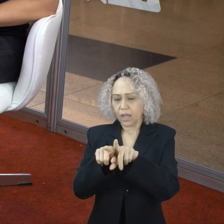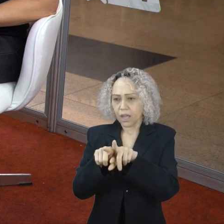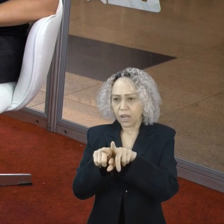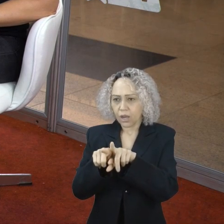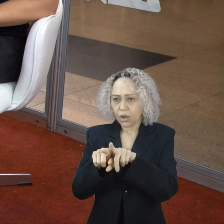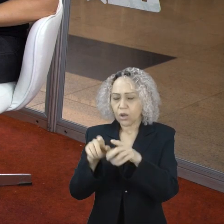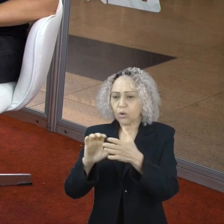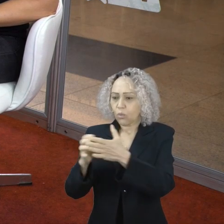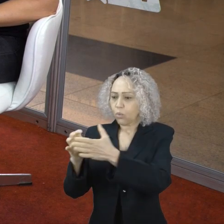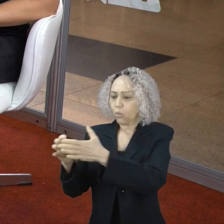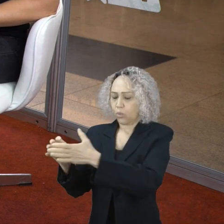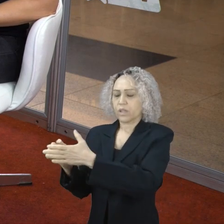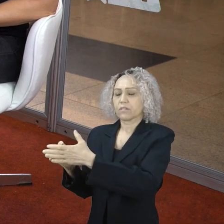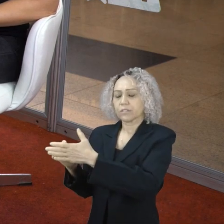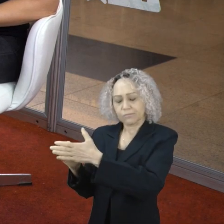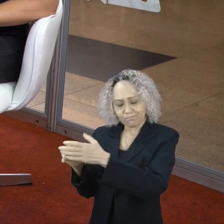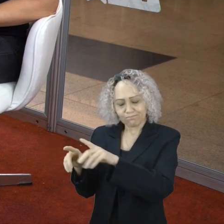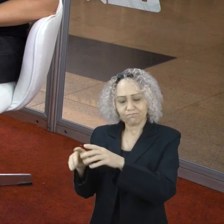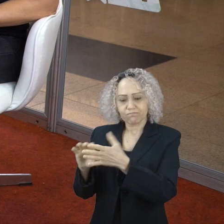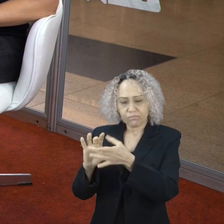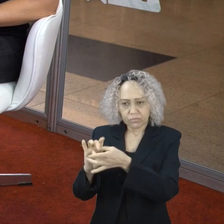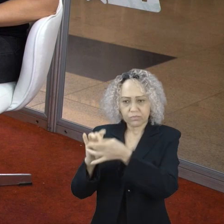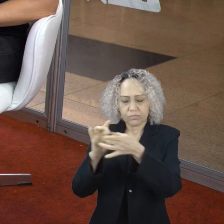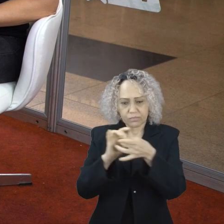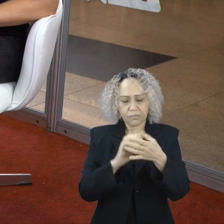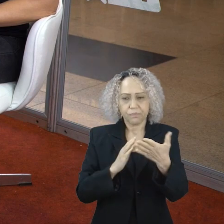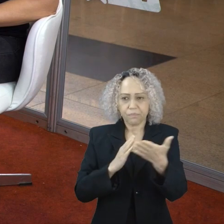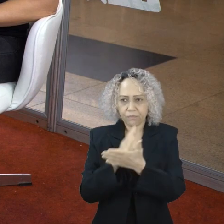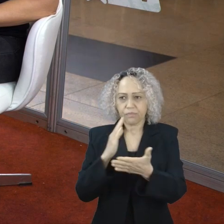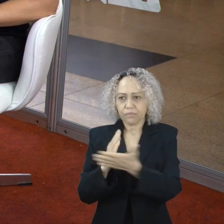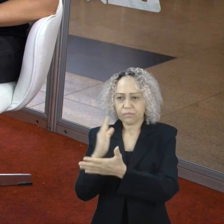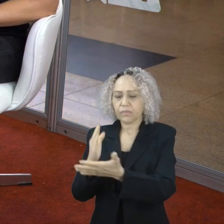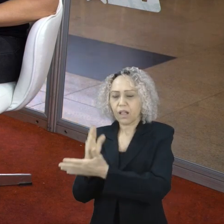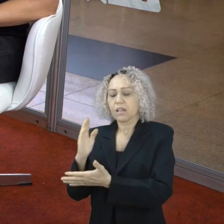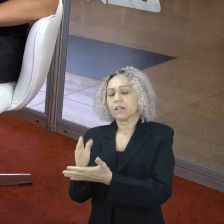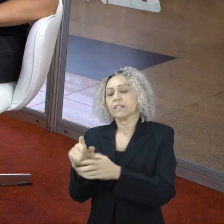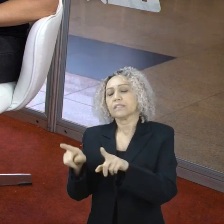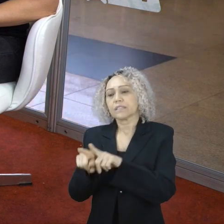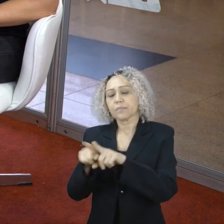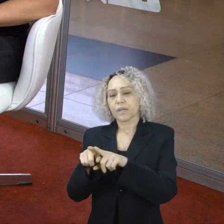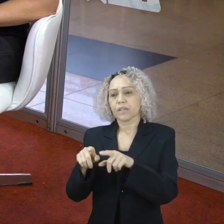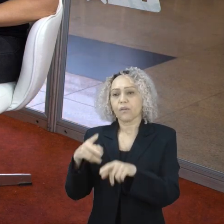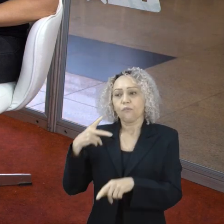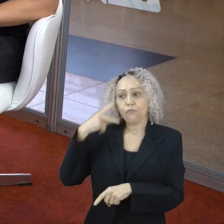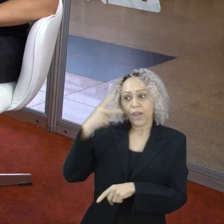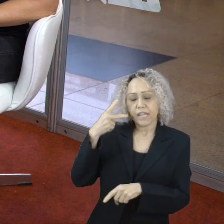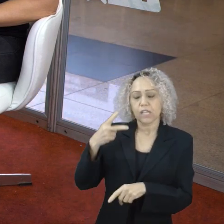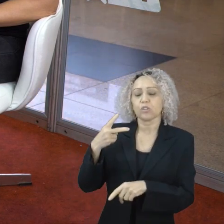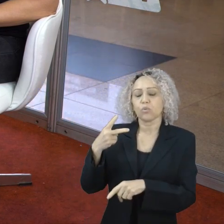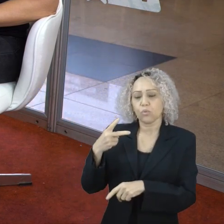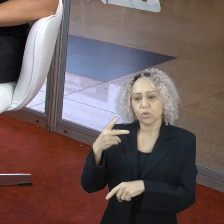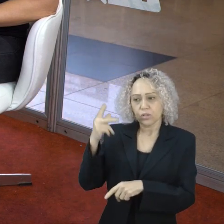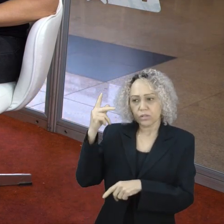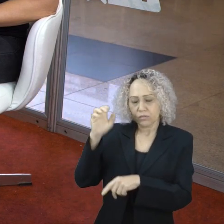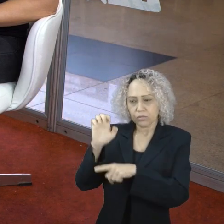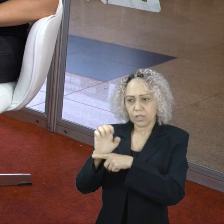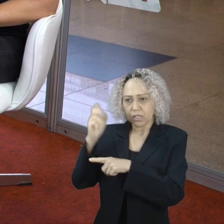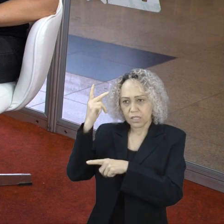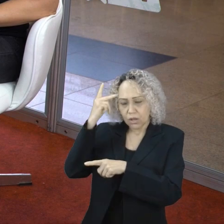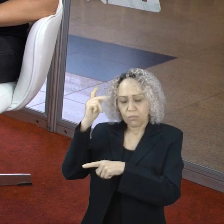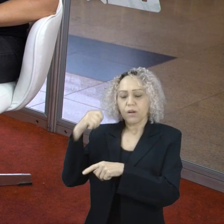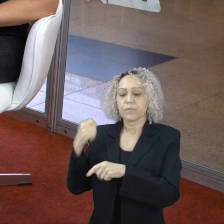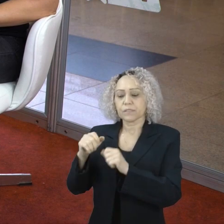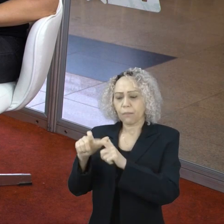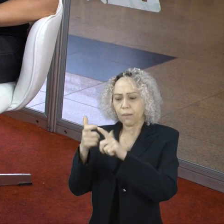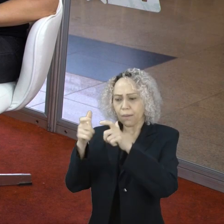a nossa no executivo, né, de prefeitos, e aumentar também bastante o número de vereadores do estado de São Paulo, que para fortalecer o partido